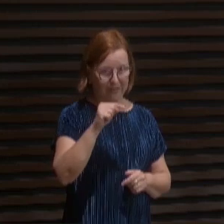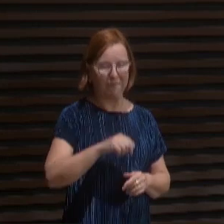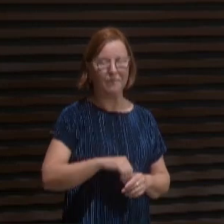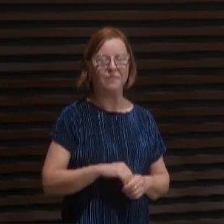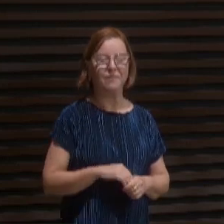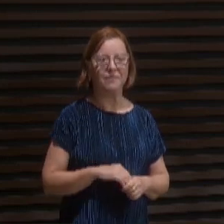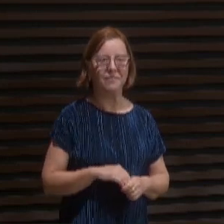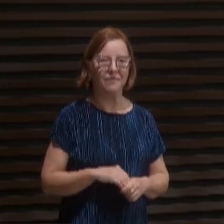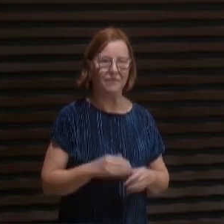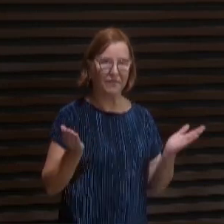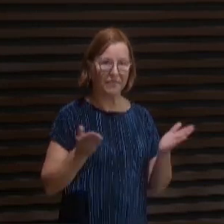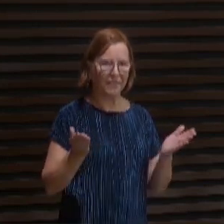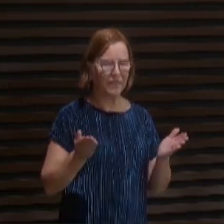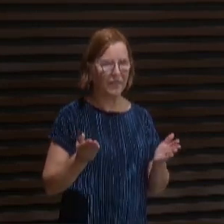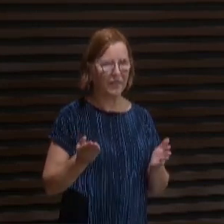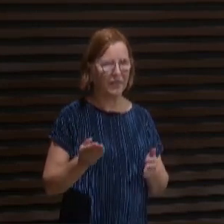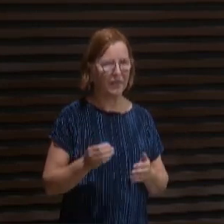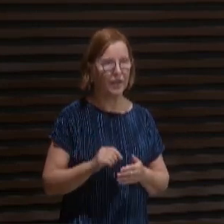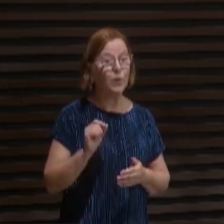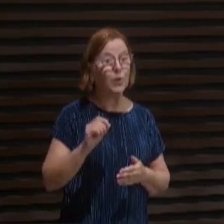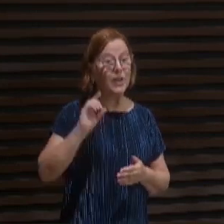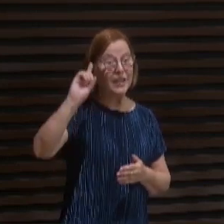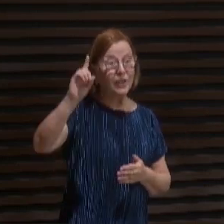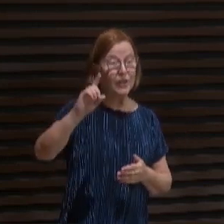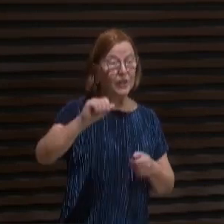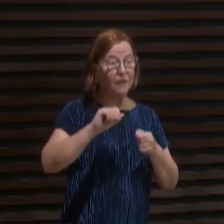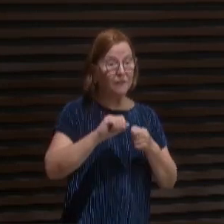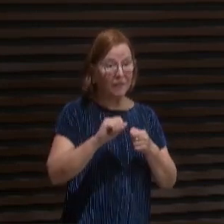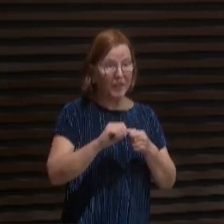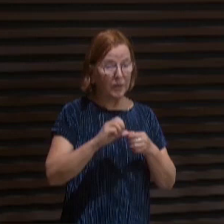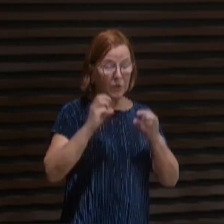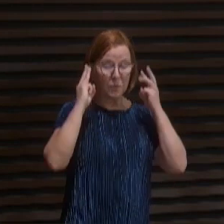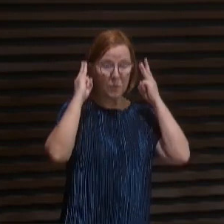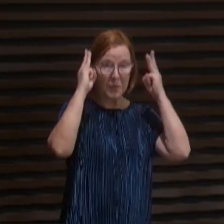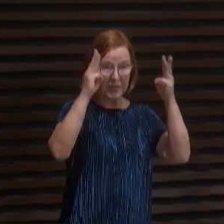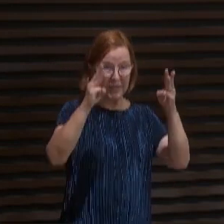Agora, meus irmãos, o que Deus fez com Moisés para ele mudar um pouco de ideia?